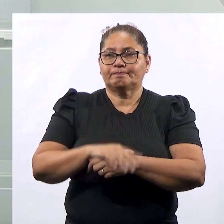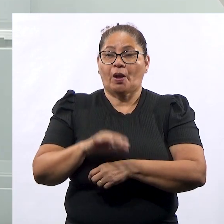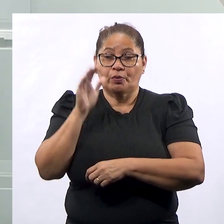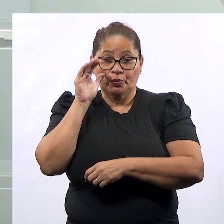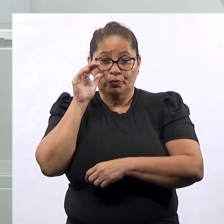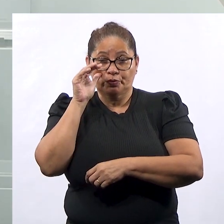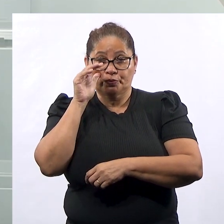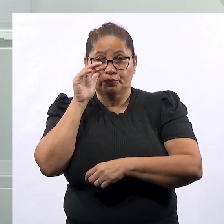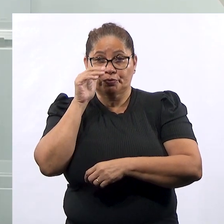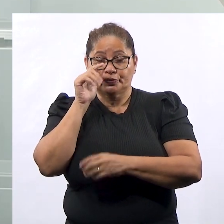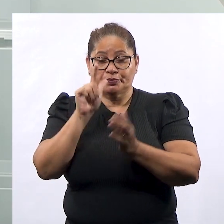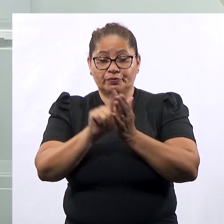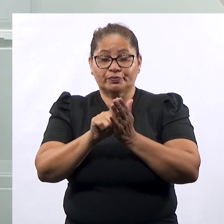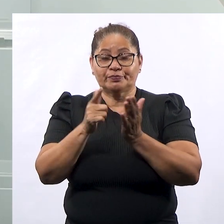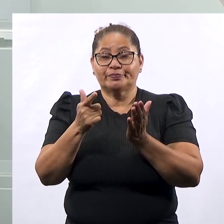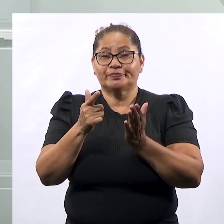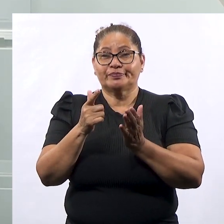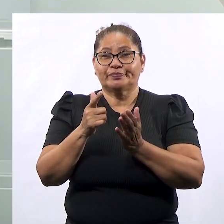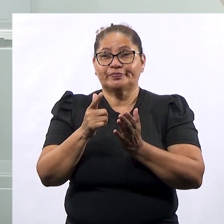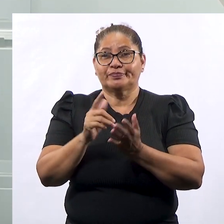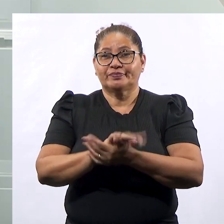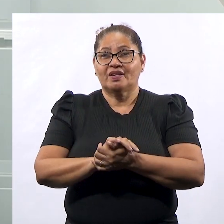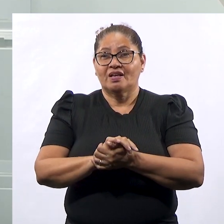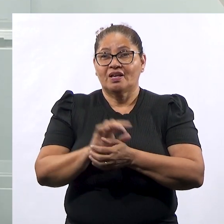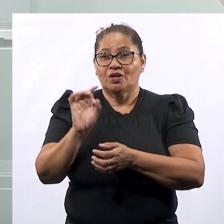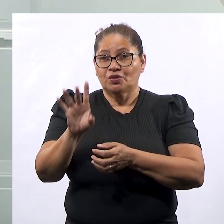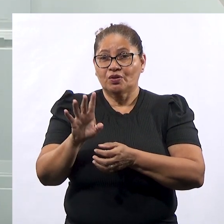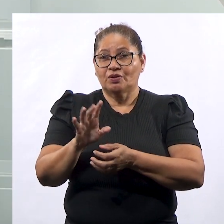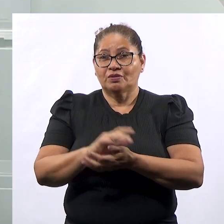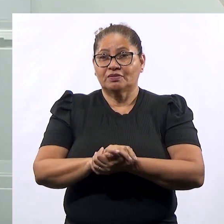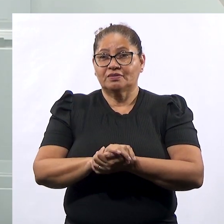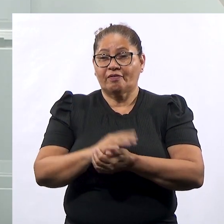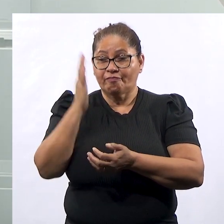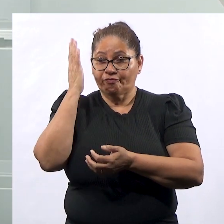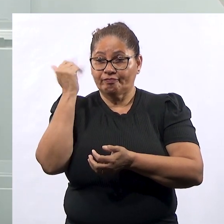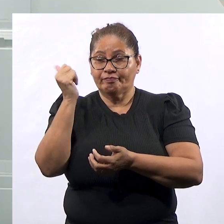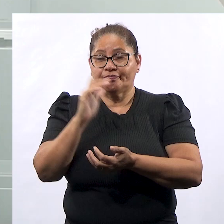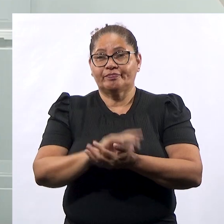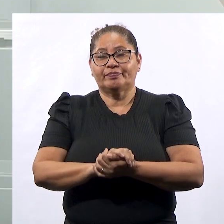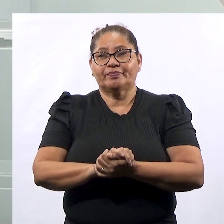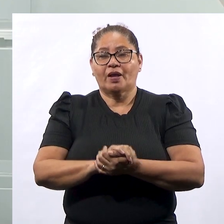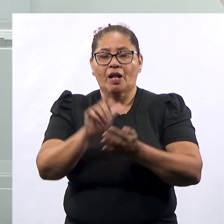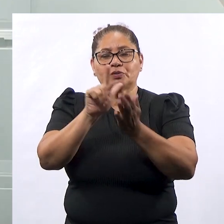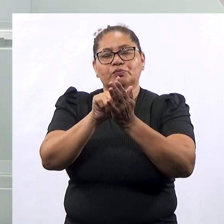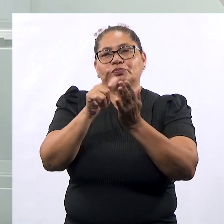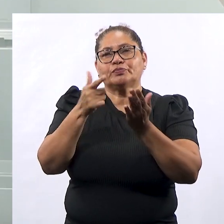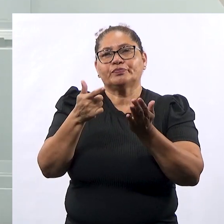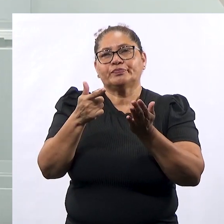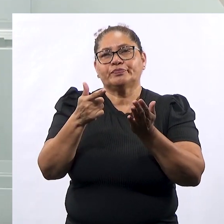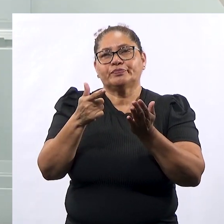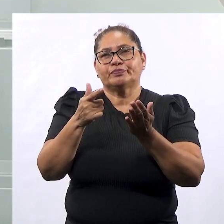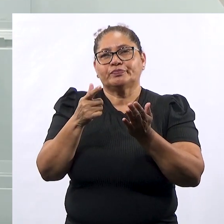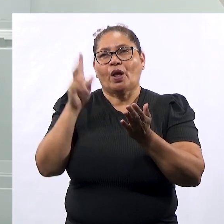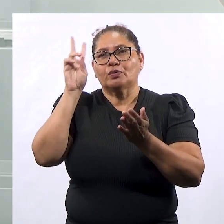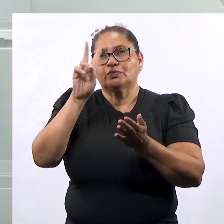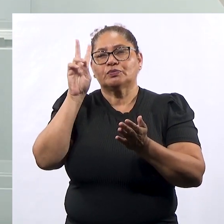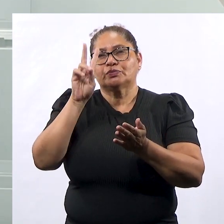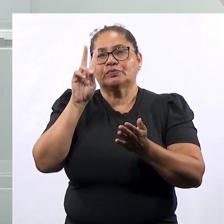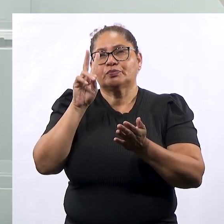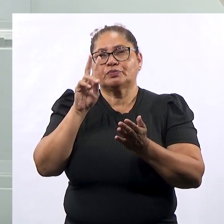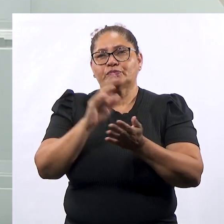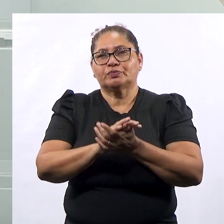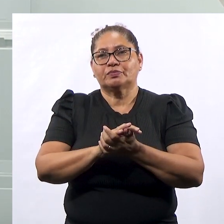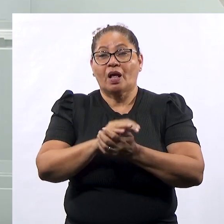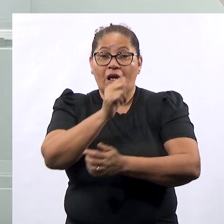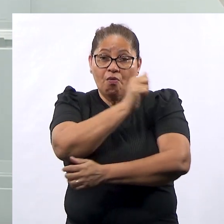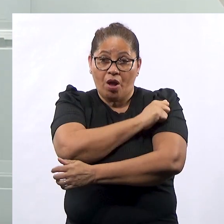aqui para vocês ficarem curiosos e adquirir o livro. Olha só quem vai adquirir o livro vai saber. Tá lá no livro, ele conta um